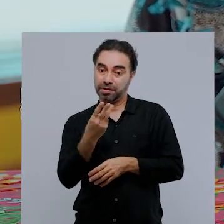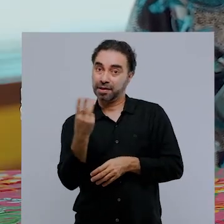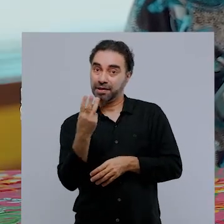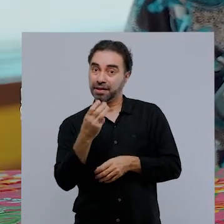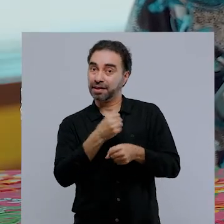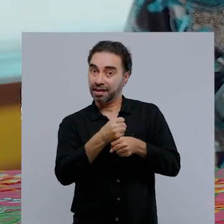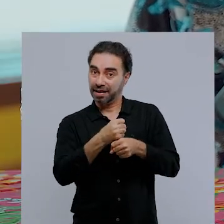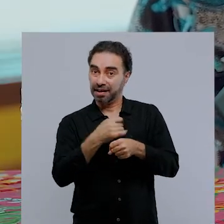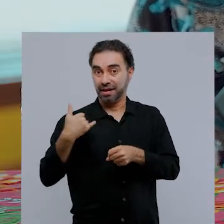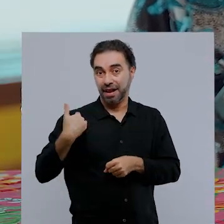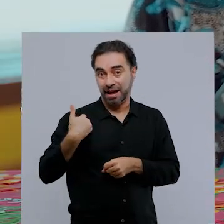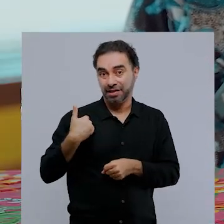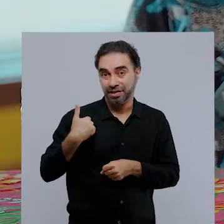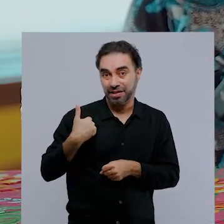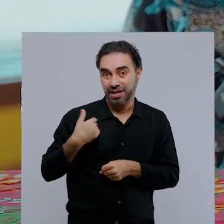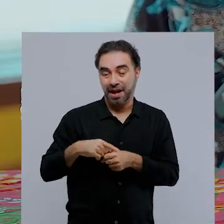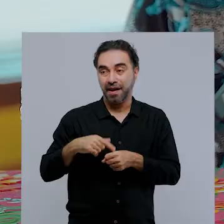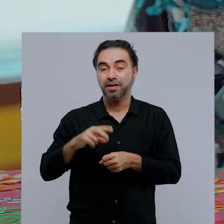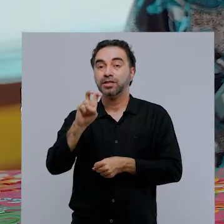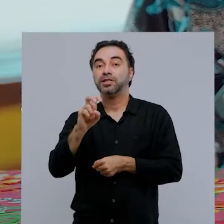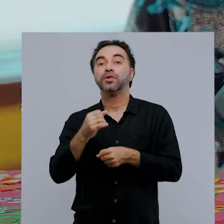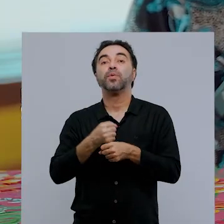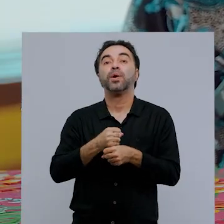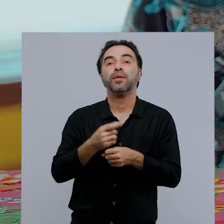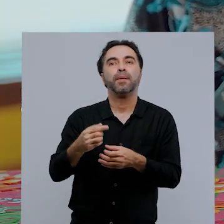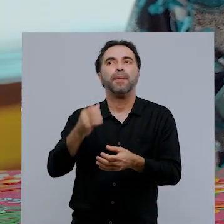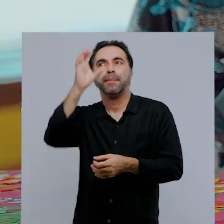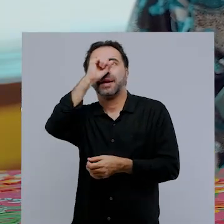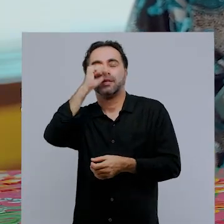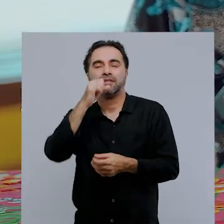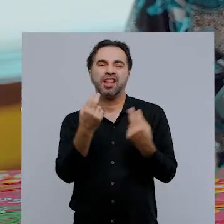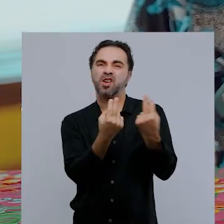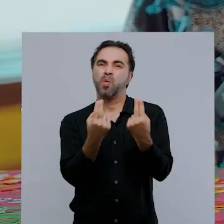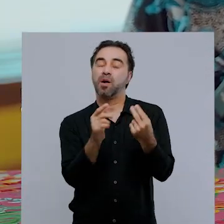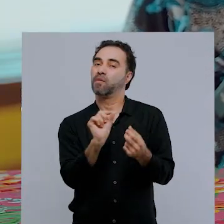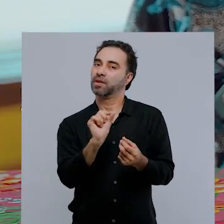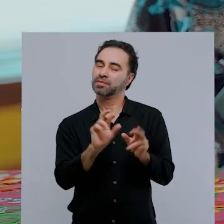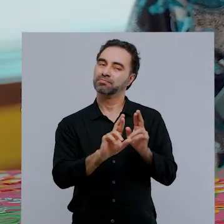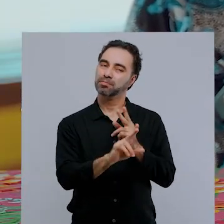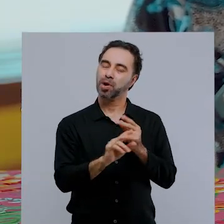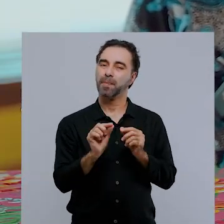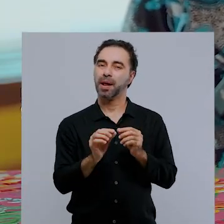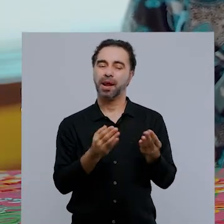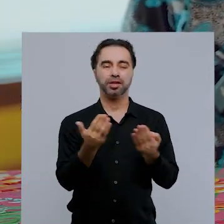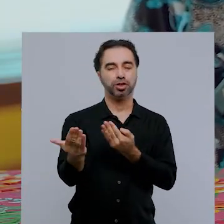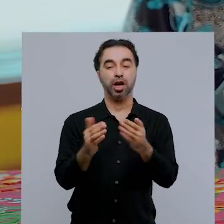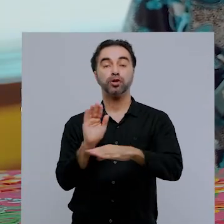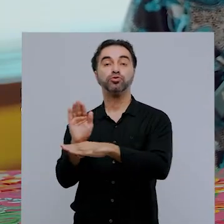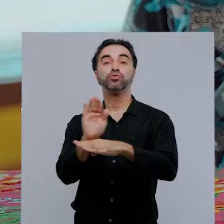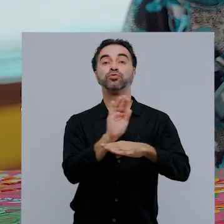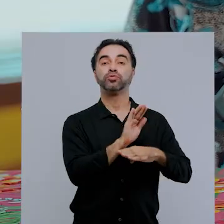faz uns 5 anos que eu aprendi a fazer esse quentão. Lógico que não vai ser igual dela, mas a gente também é meio cooperativa, né? Eu coloco